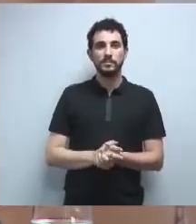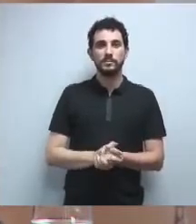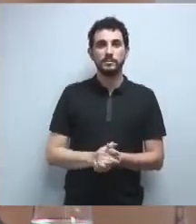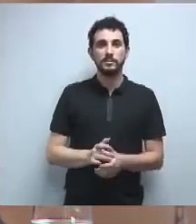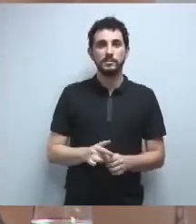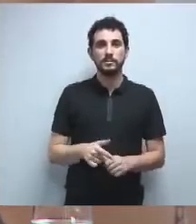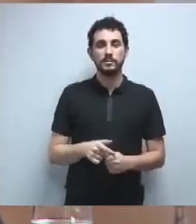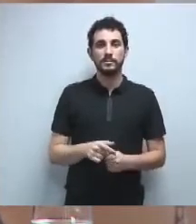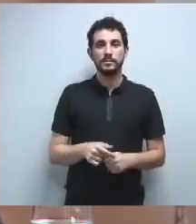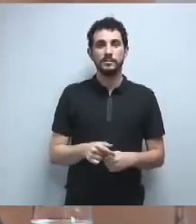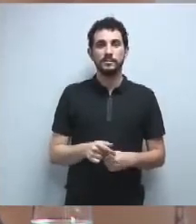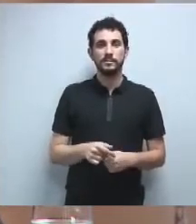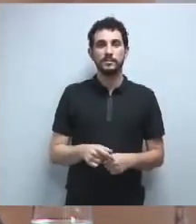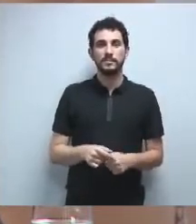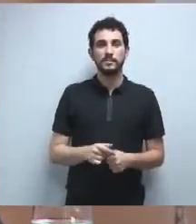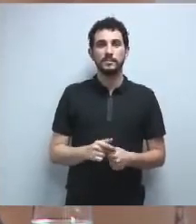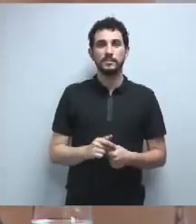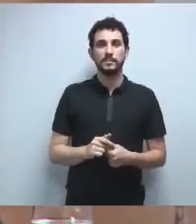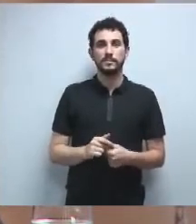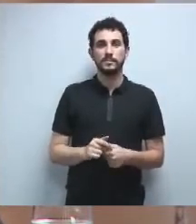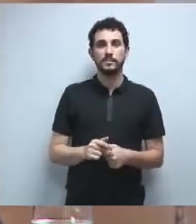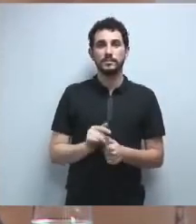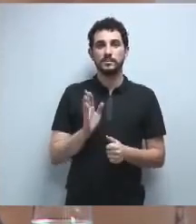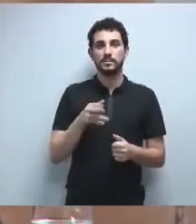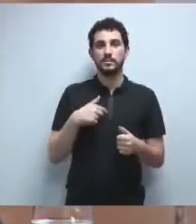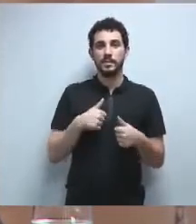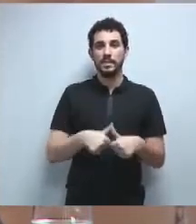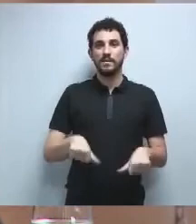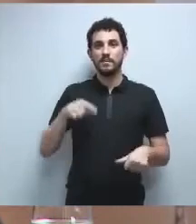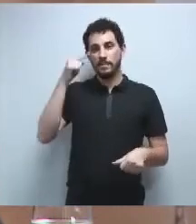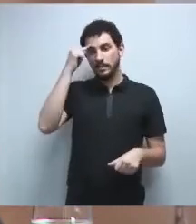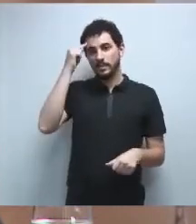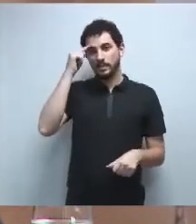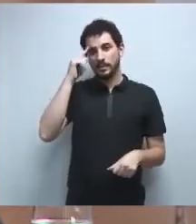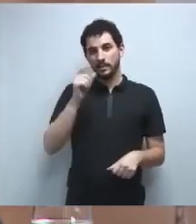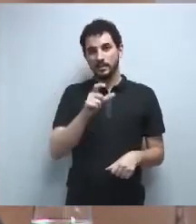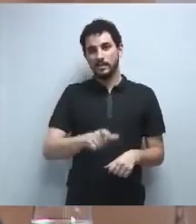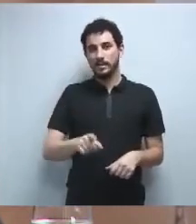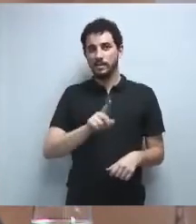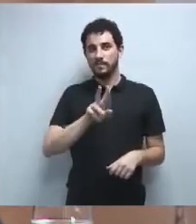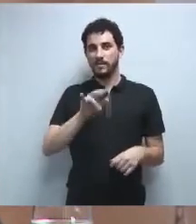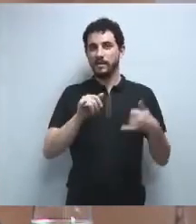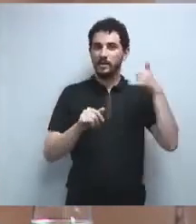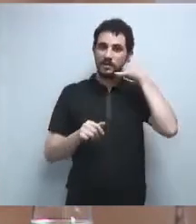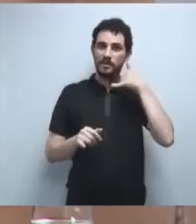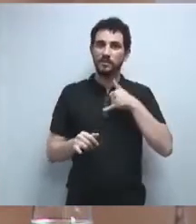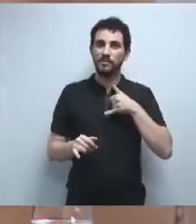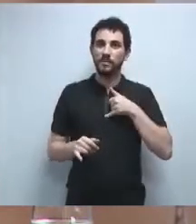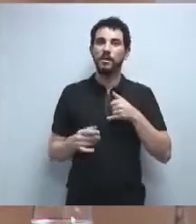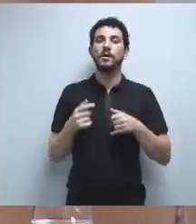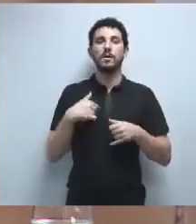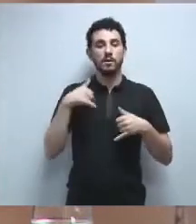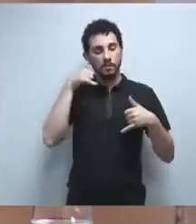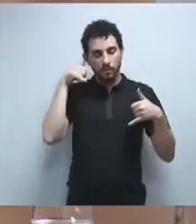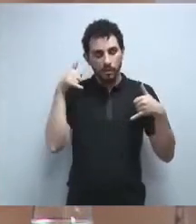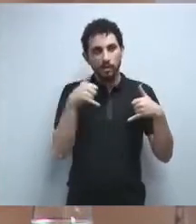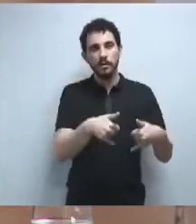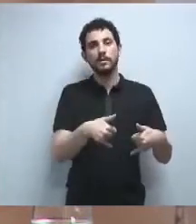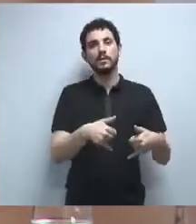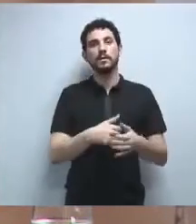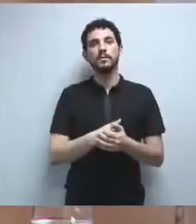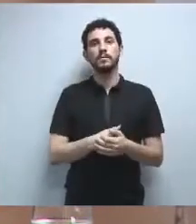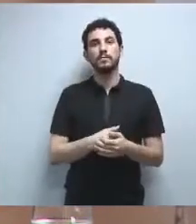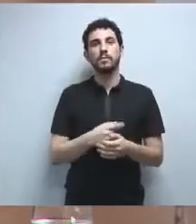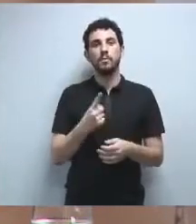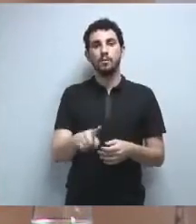assim já estava pensando se eu não fosse falar pra mim e eu liguei o